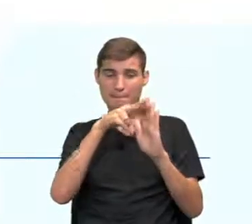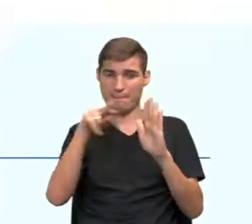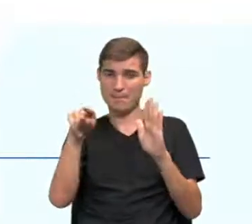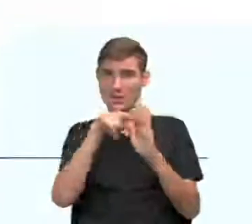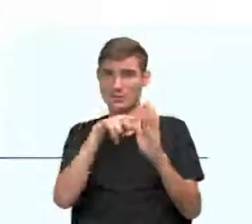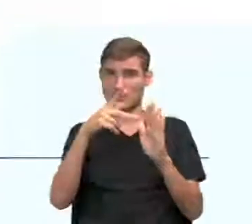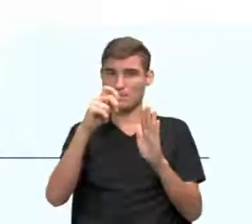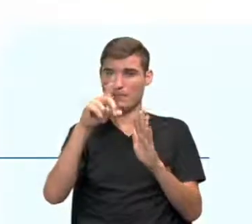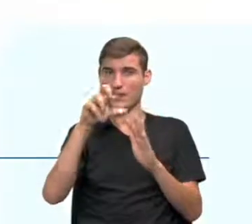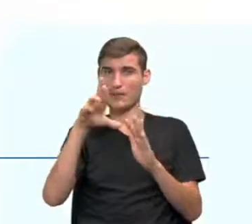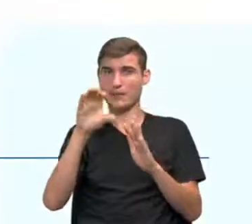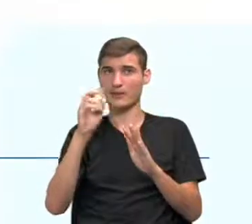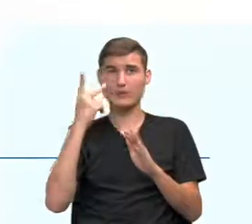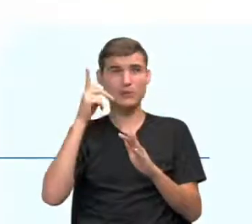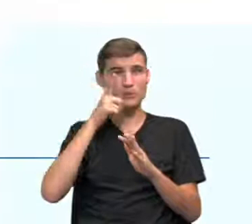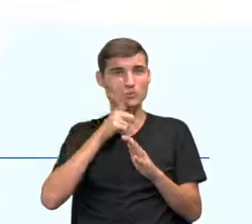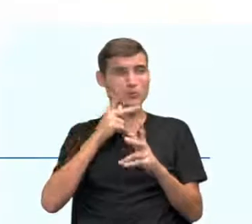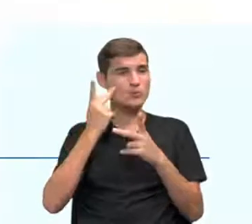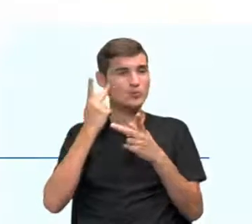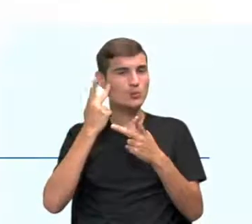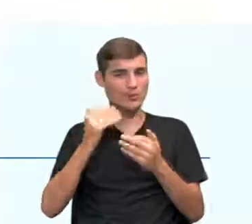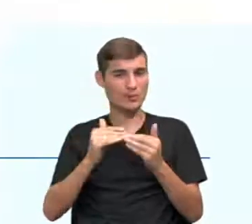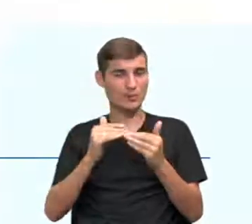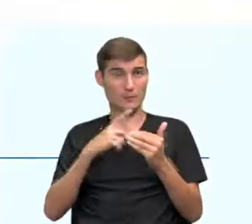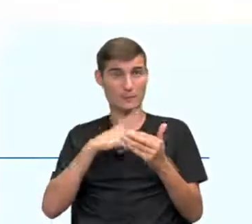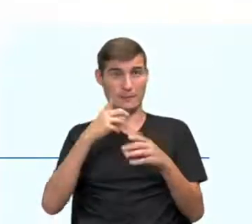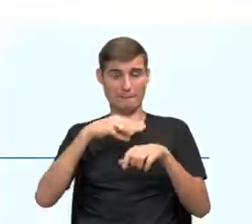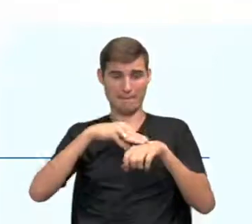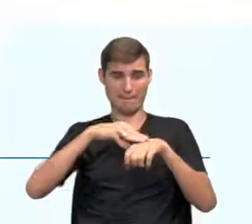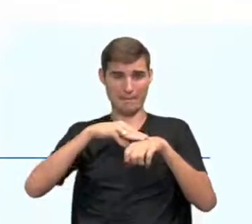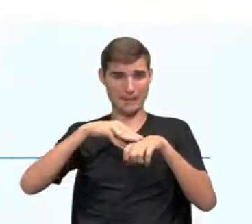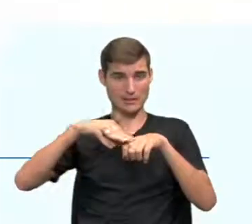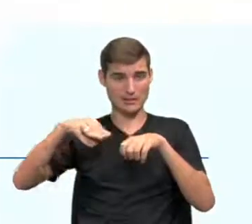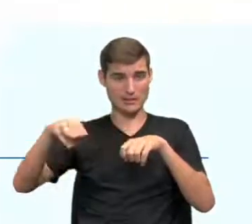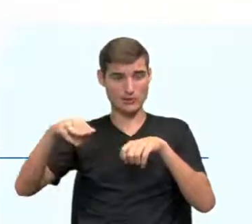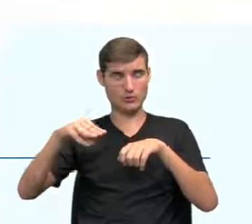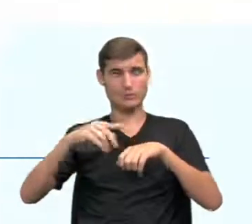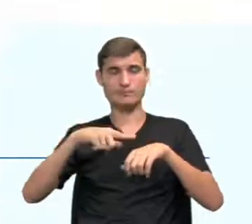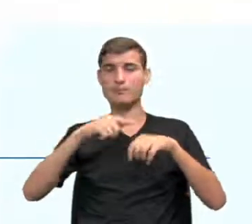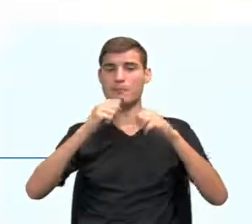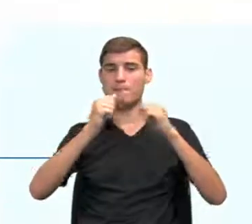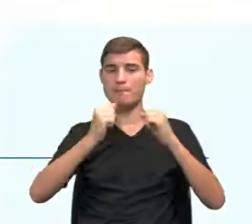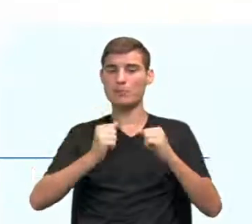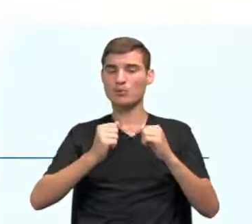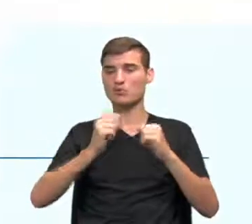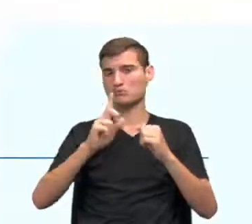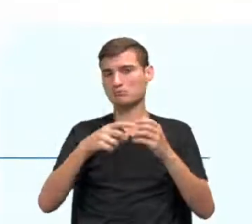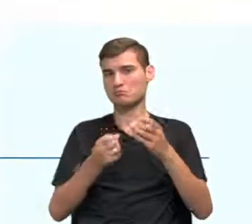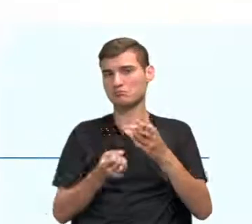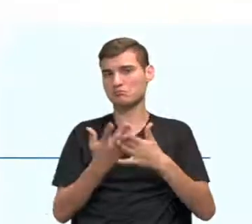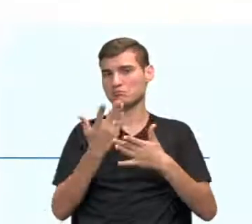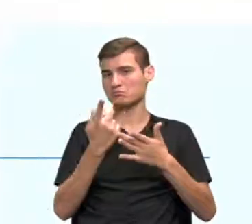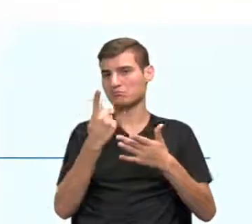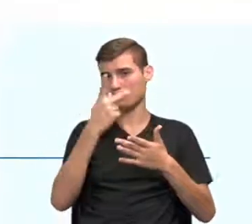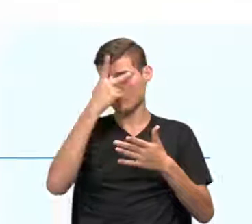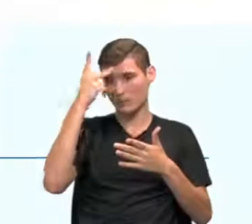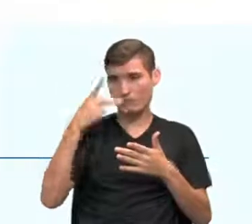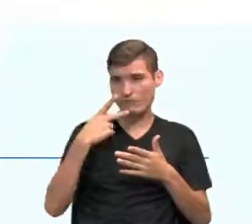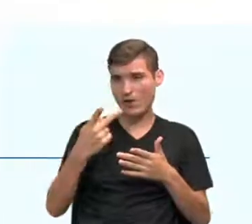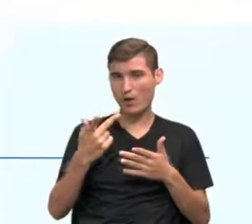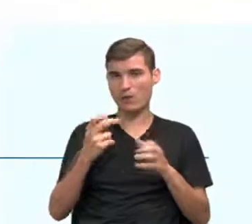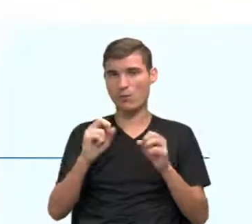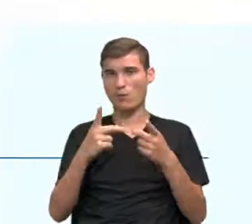O que acontece? Tem a mensagem, que pode ser gerada por uma pessoa, pode ser gerada